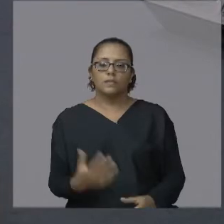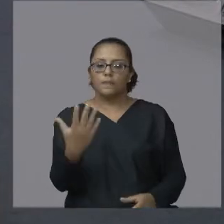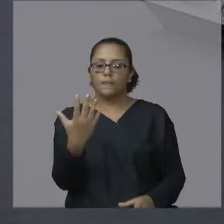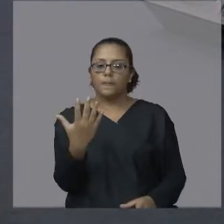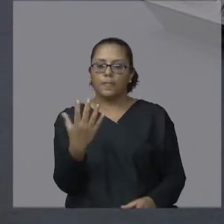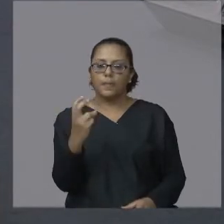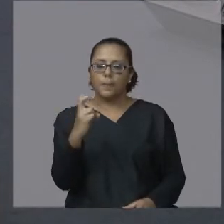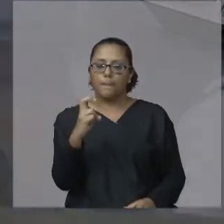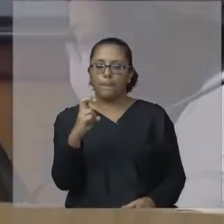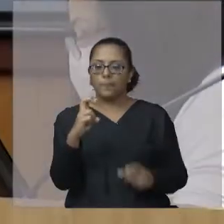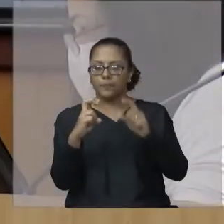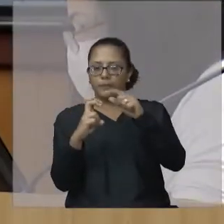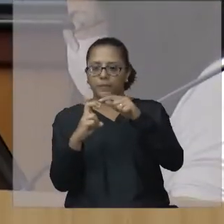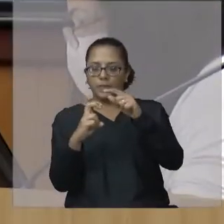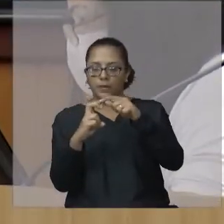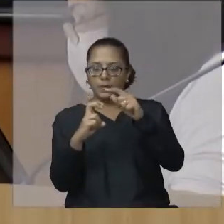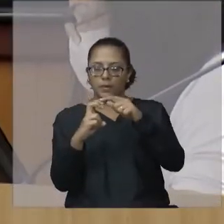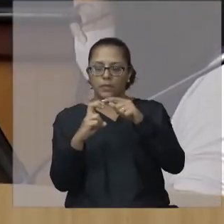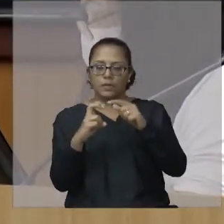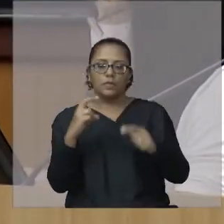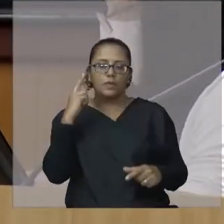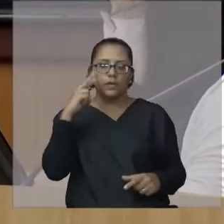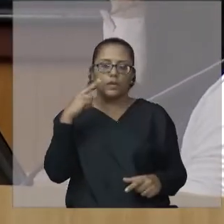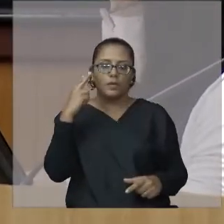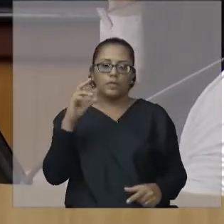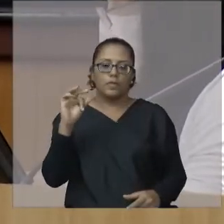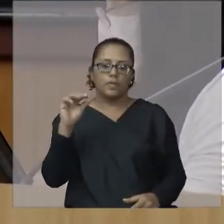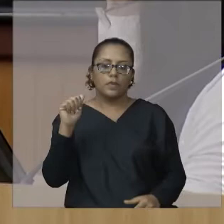Vereador Fabião Zagueiro.